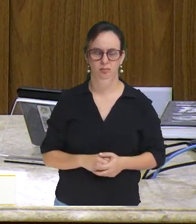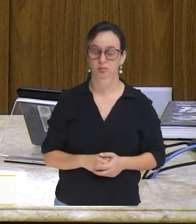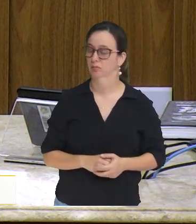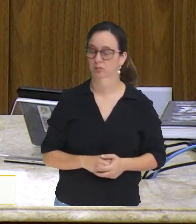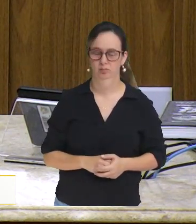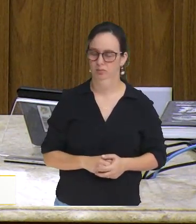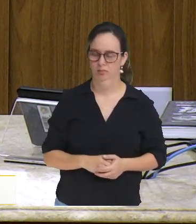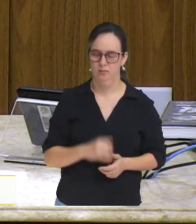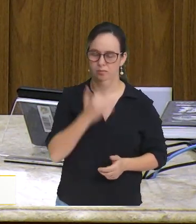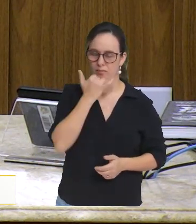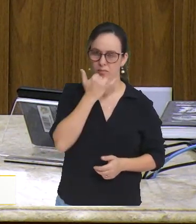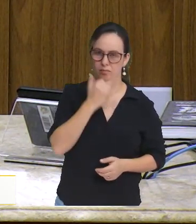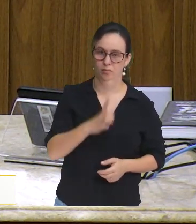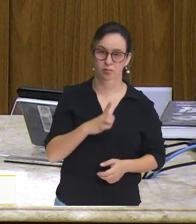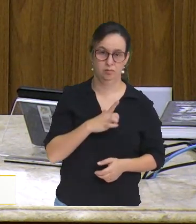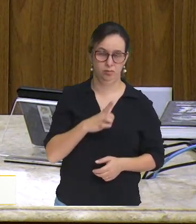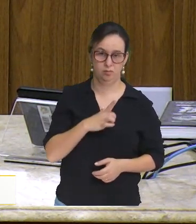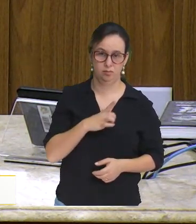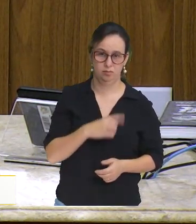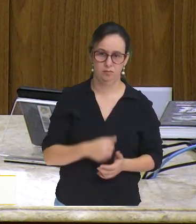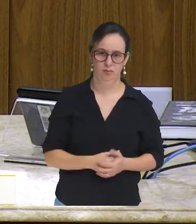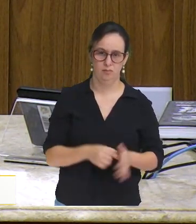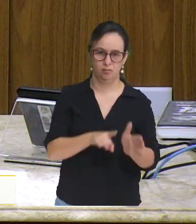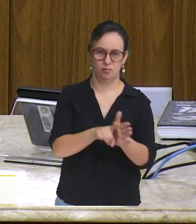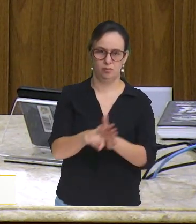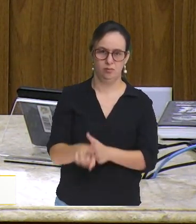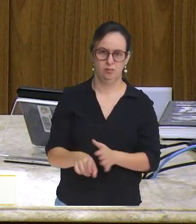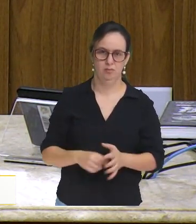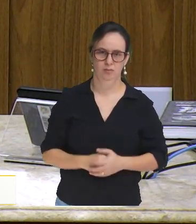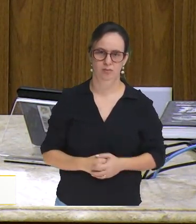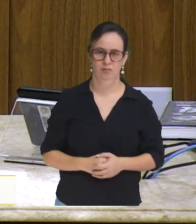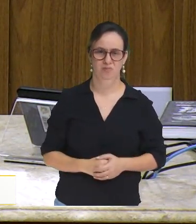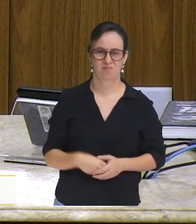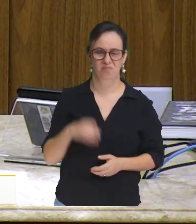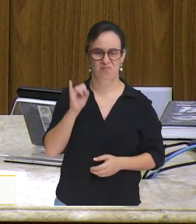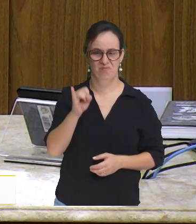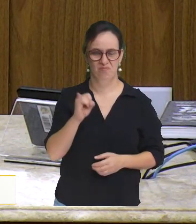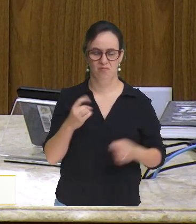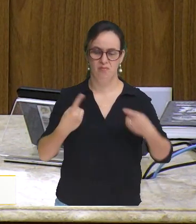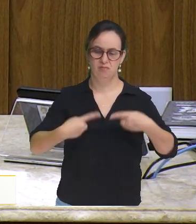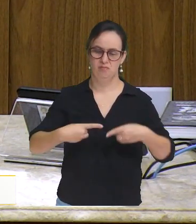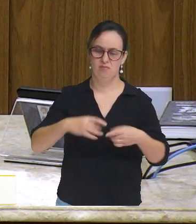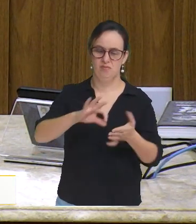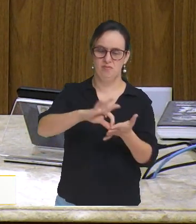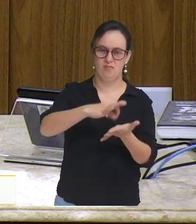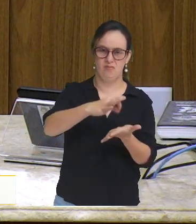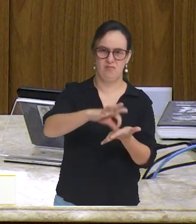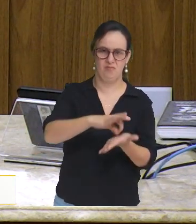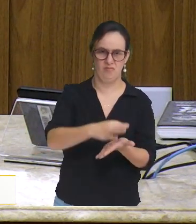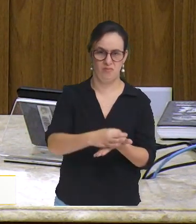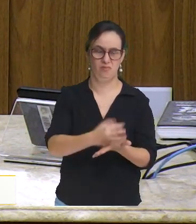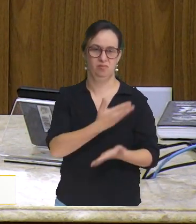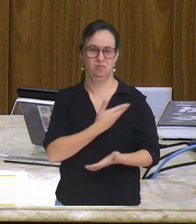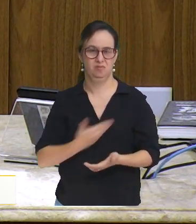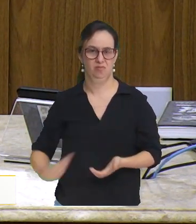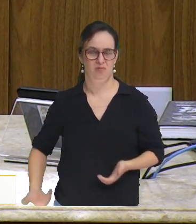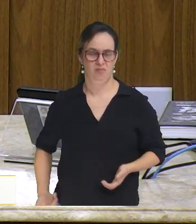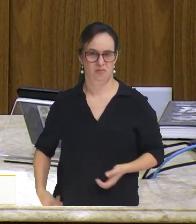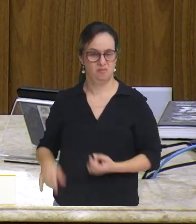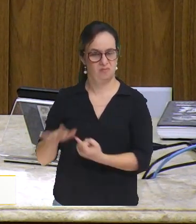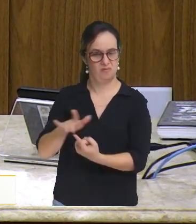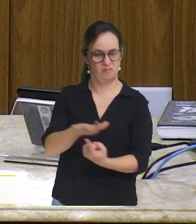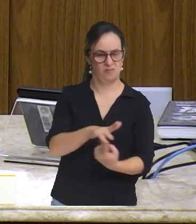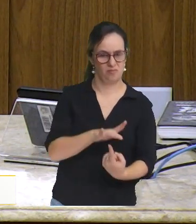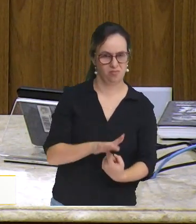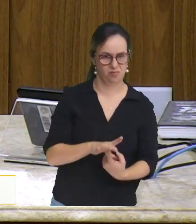relação à existência ou não de ações civis públicas, ou alguma questão ambiental, ou algum tipo de conflito